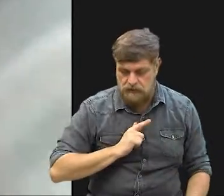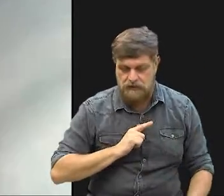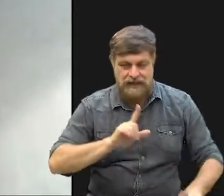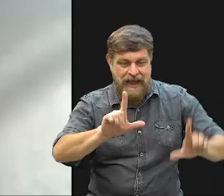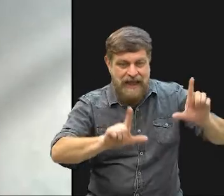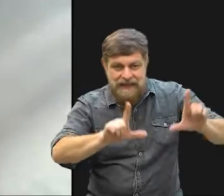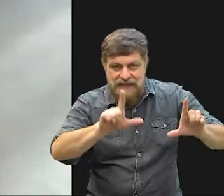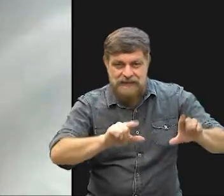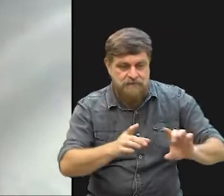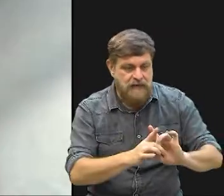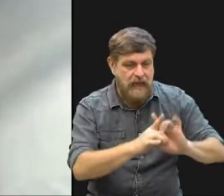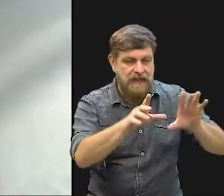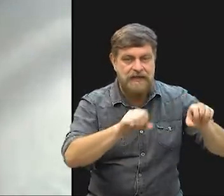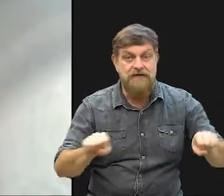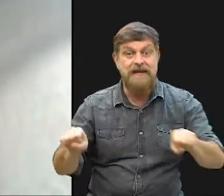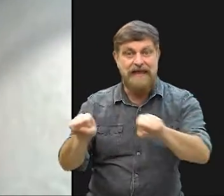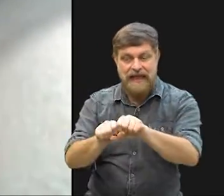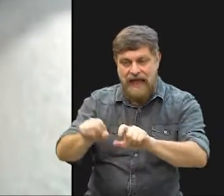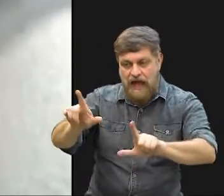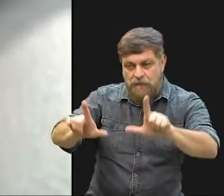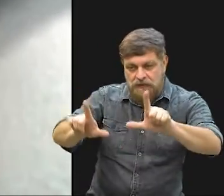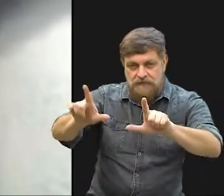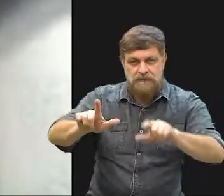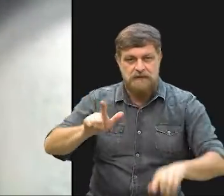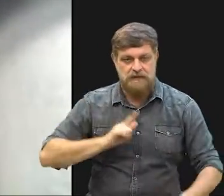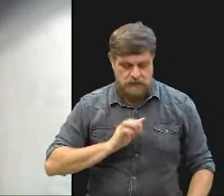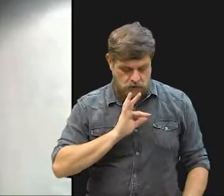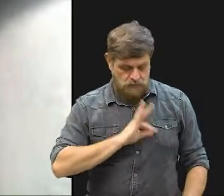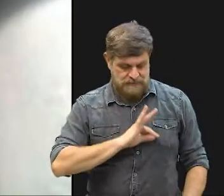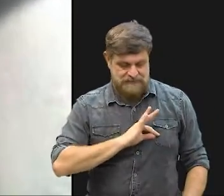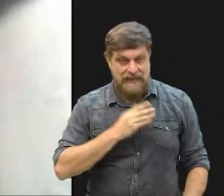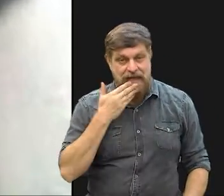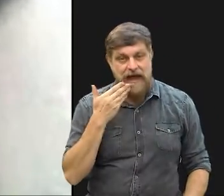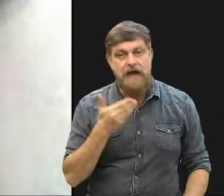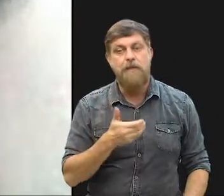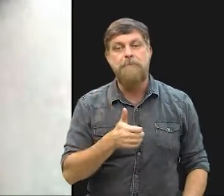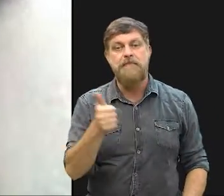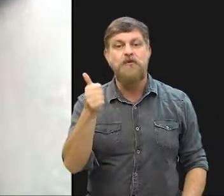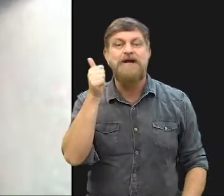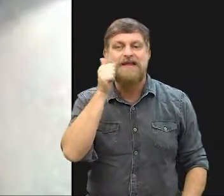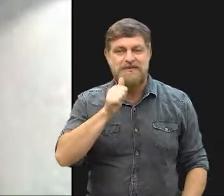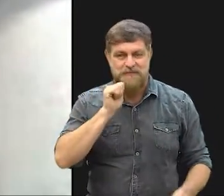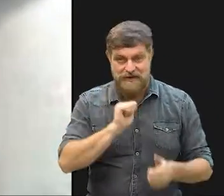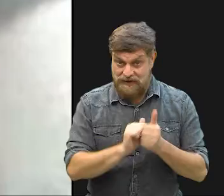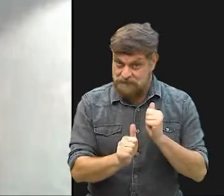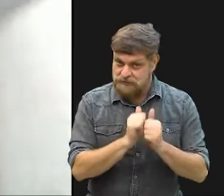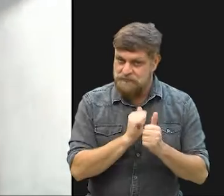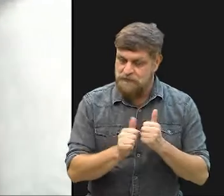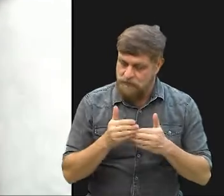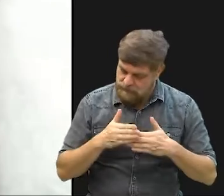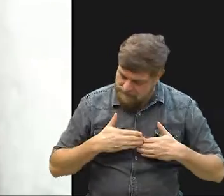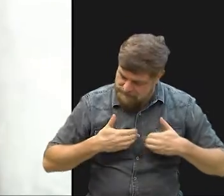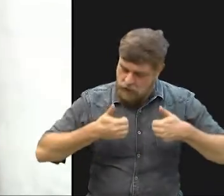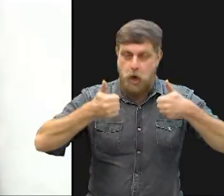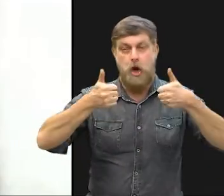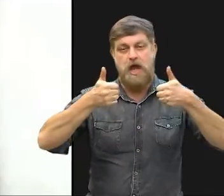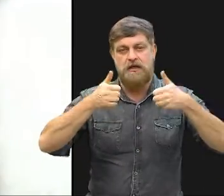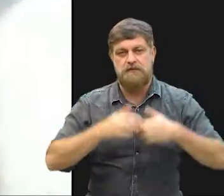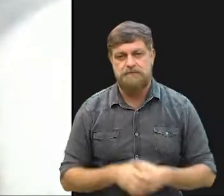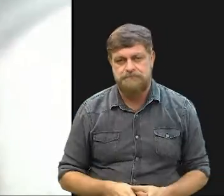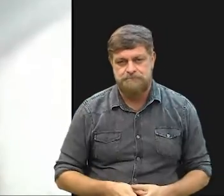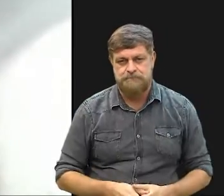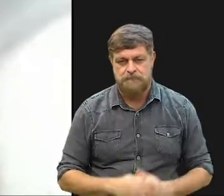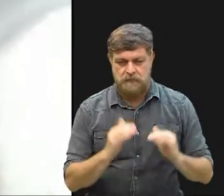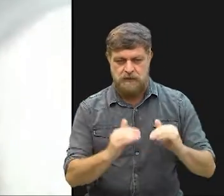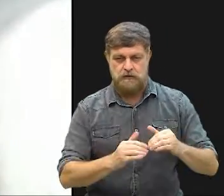TV fechada, os salários estão melhorando para as meninas, então, Ótimo. Se elas, pelo menos na primeira